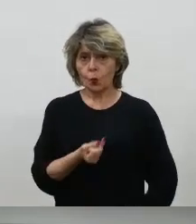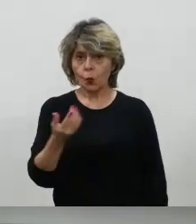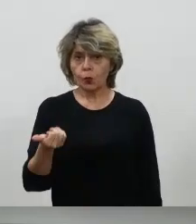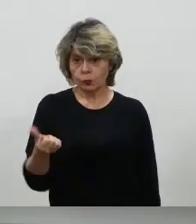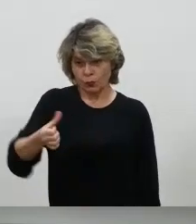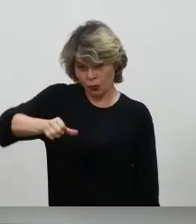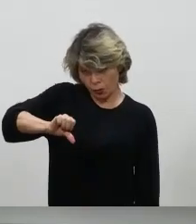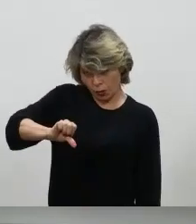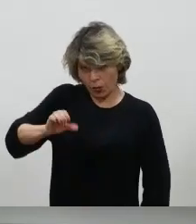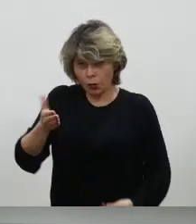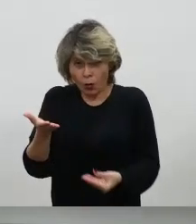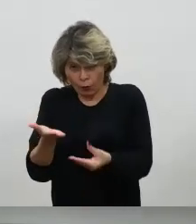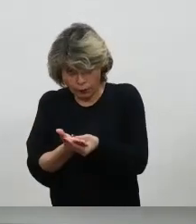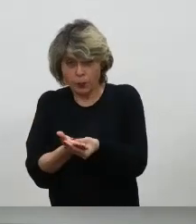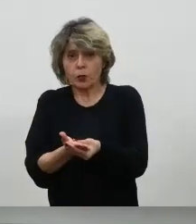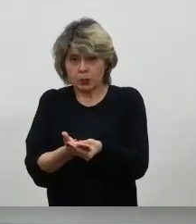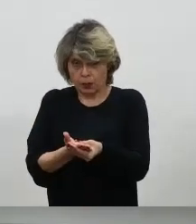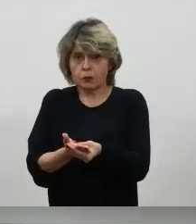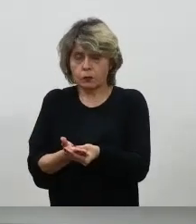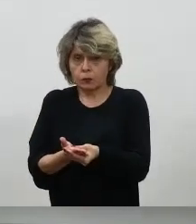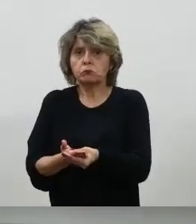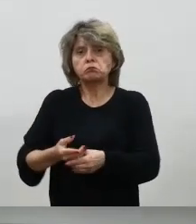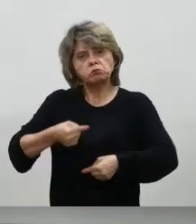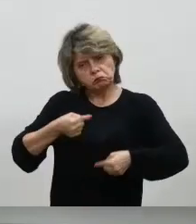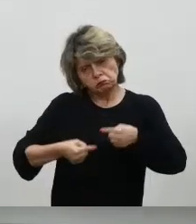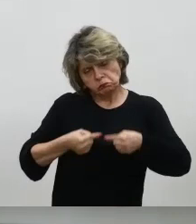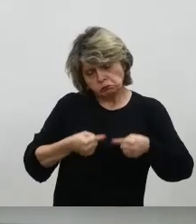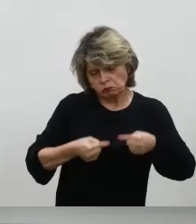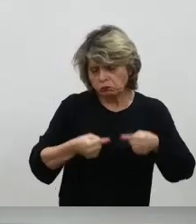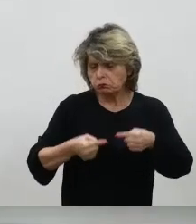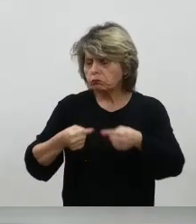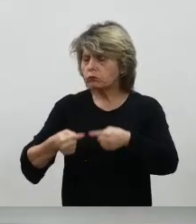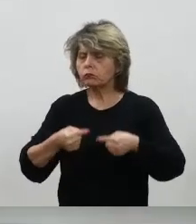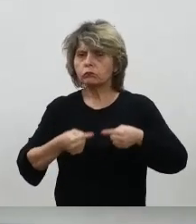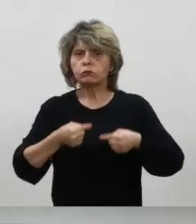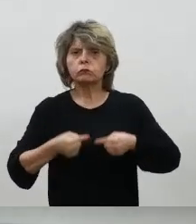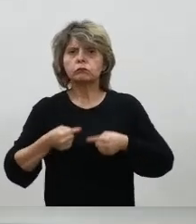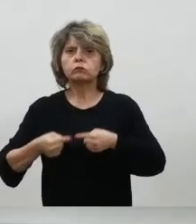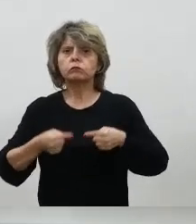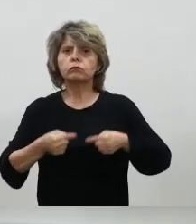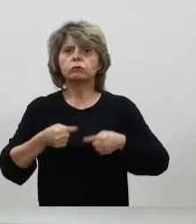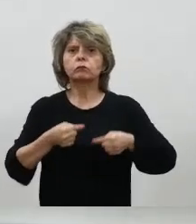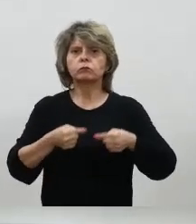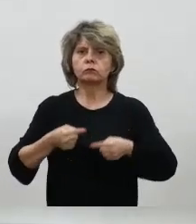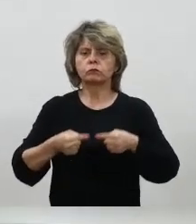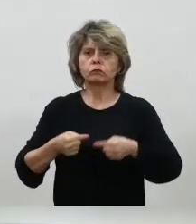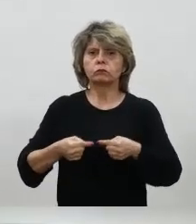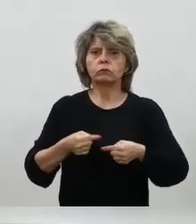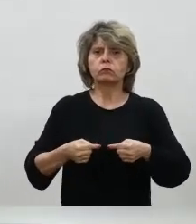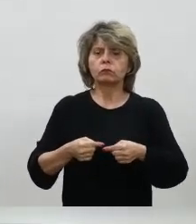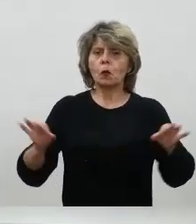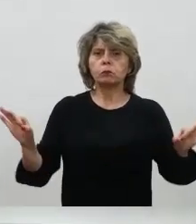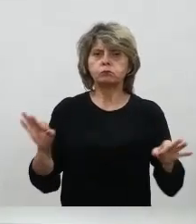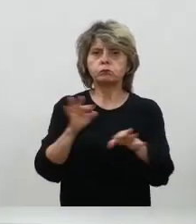esses 19 processos do Conselheiro valcenou traz nosso Presidente eles estão em discussão encerrada